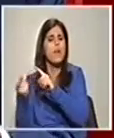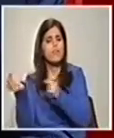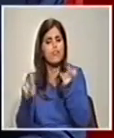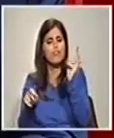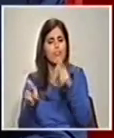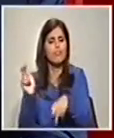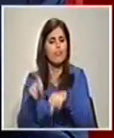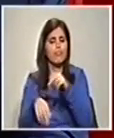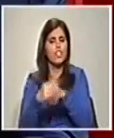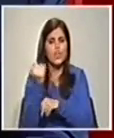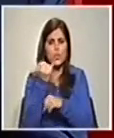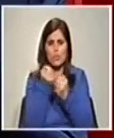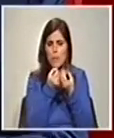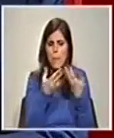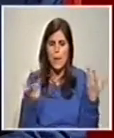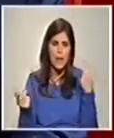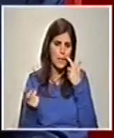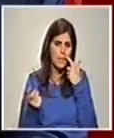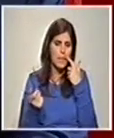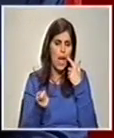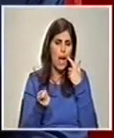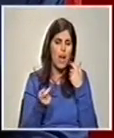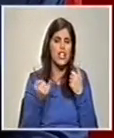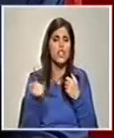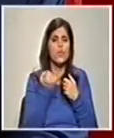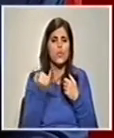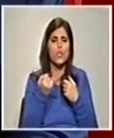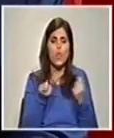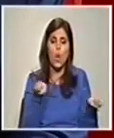mais organizações e organizações com pessoas mais novas